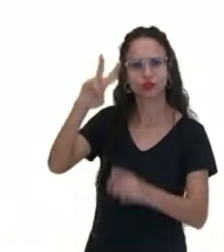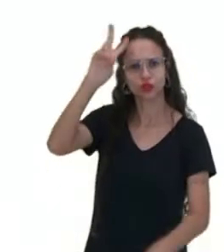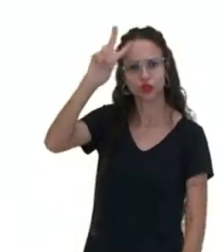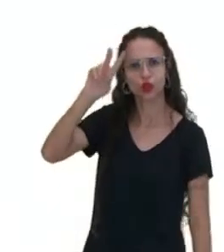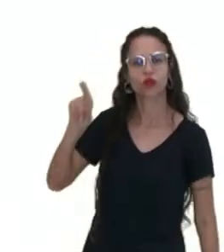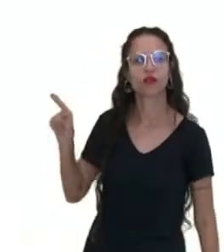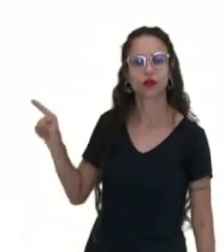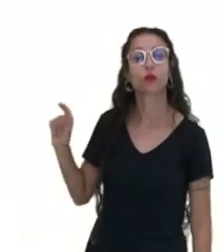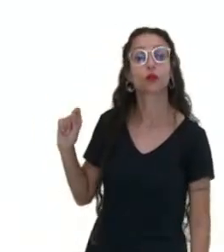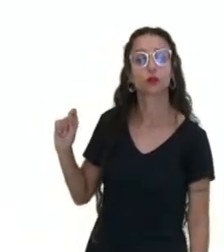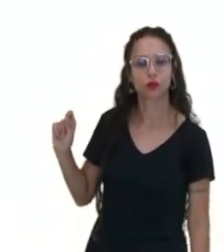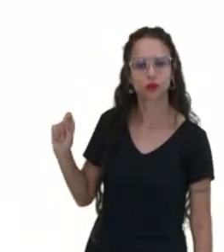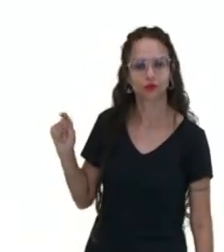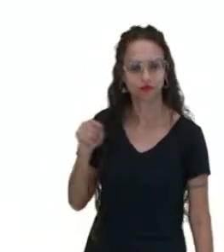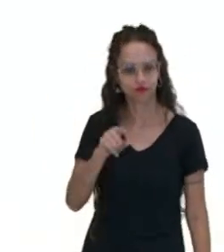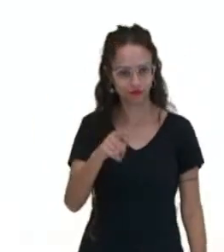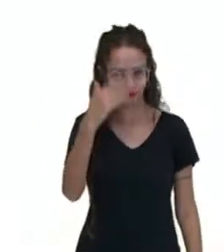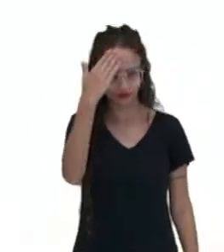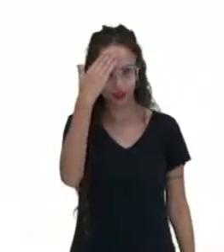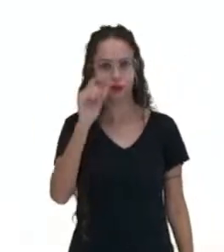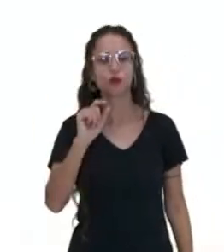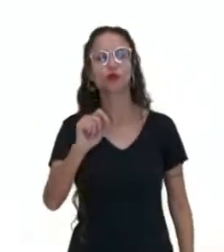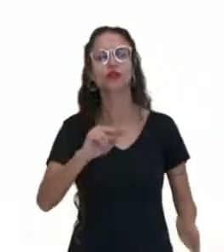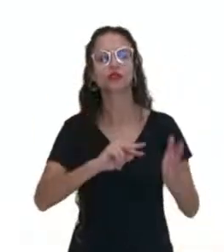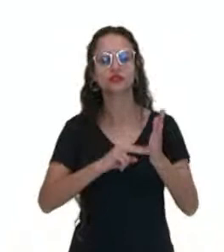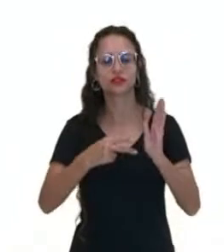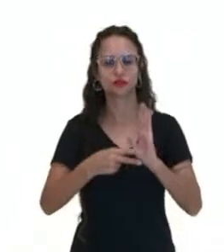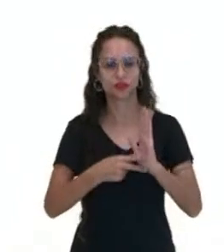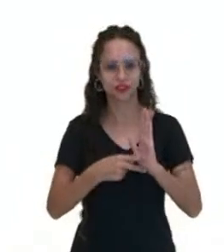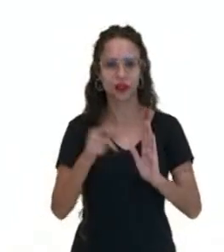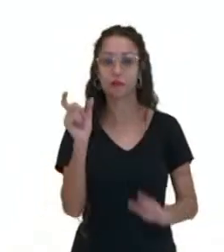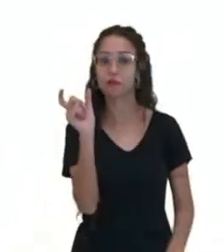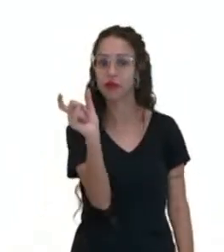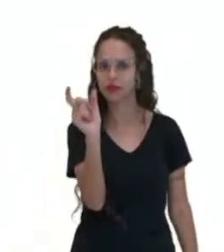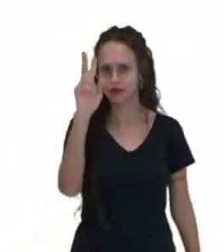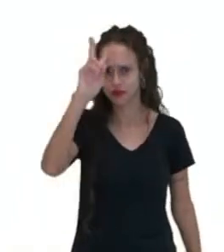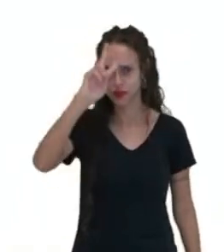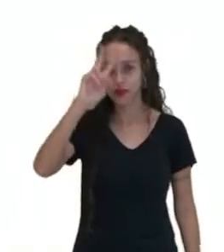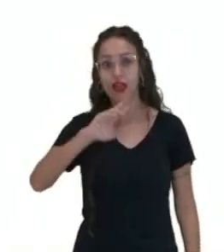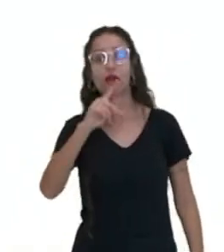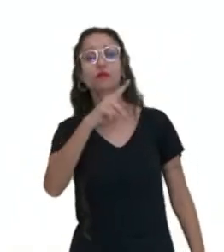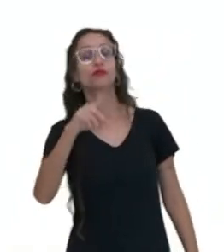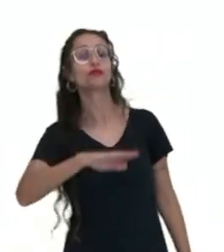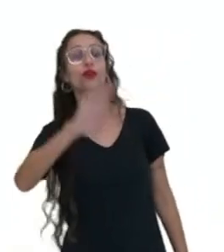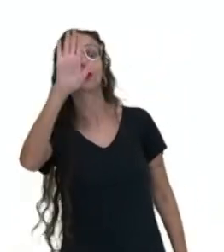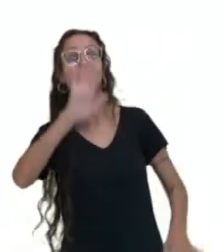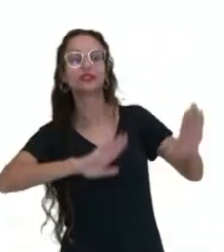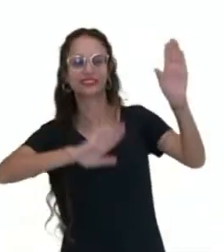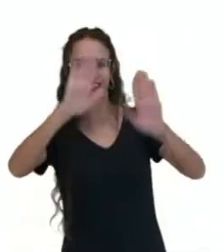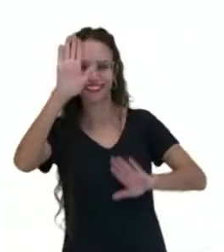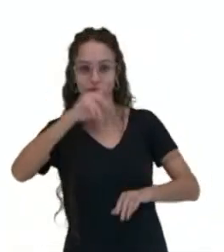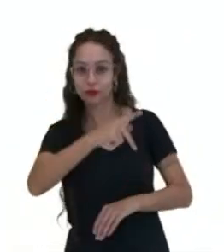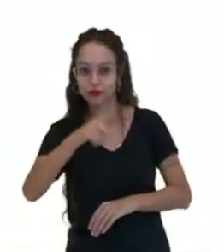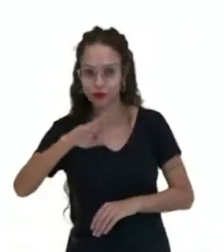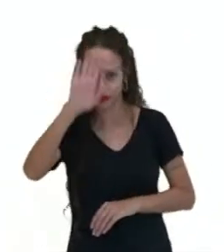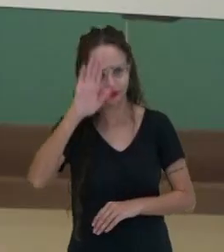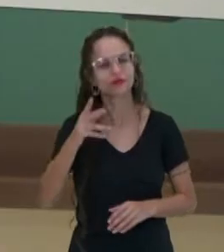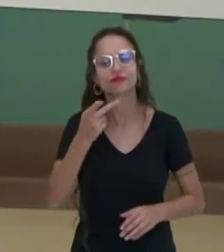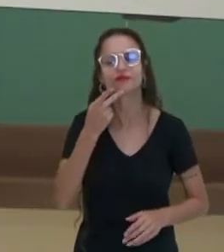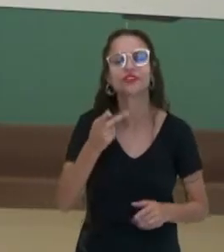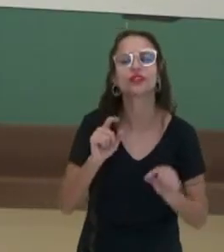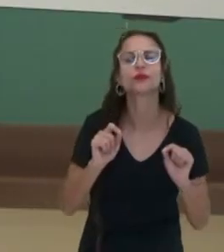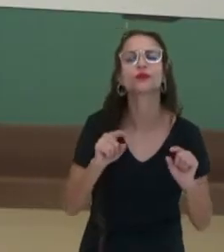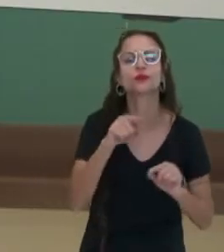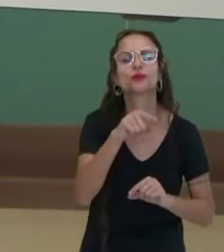história? Você sabe o significado da palavra história? Professor, professor! Professor! Fala,